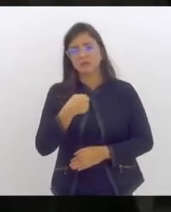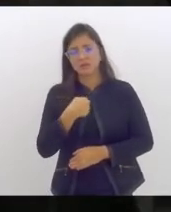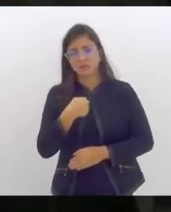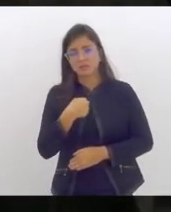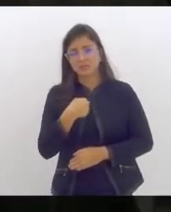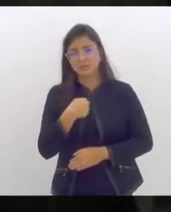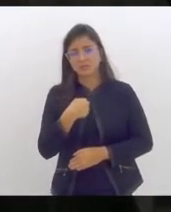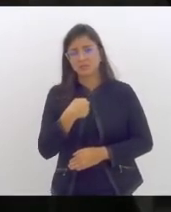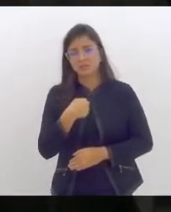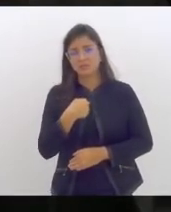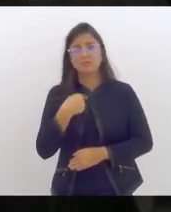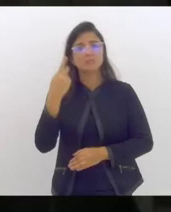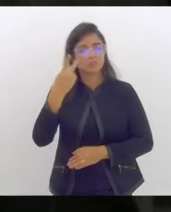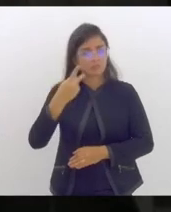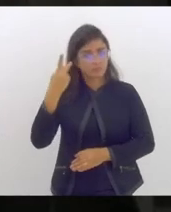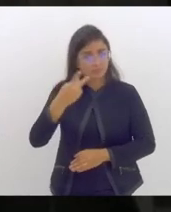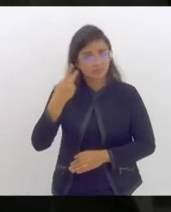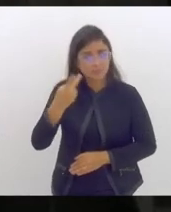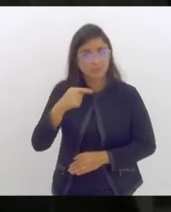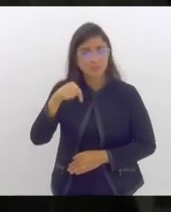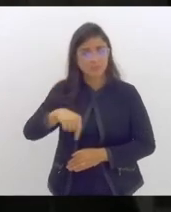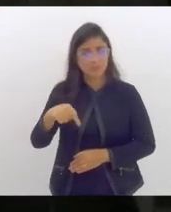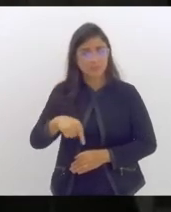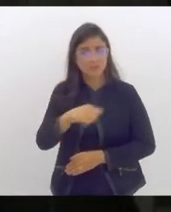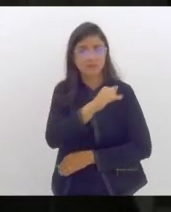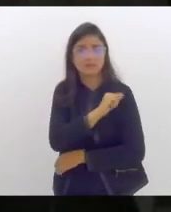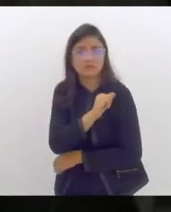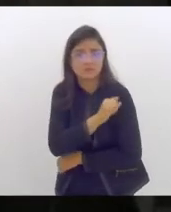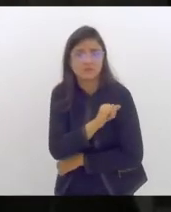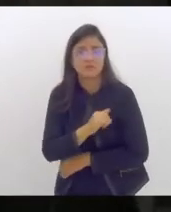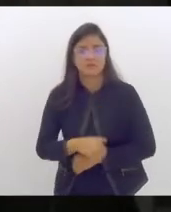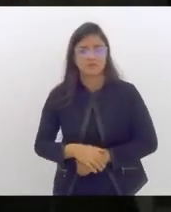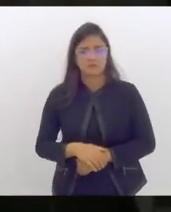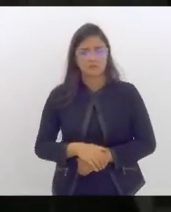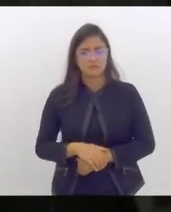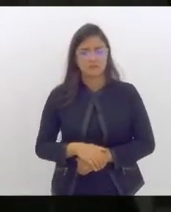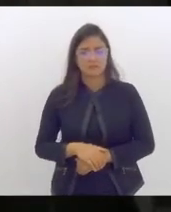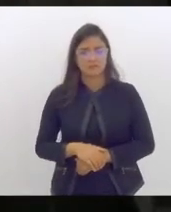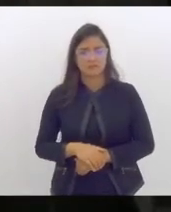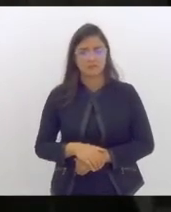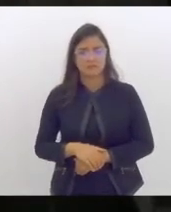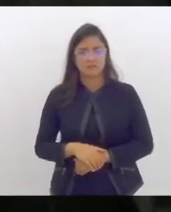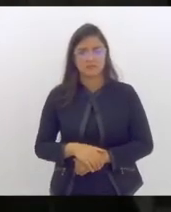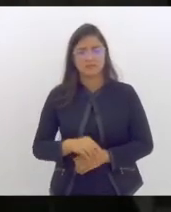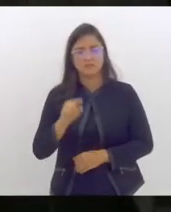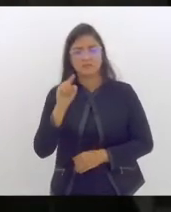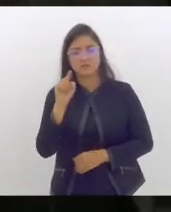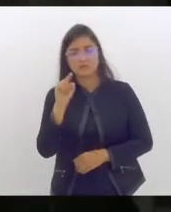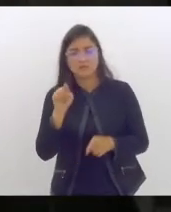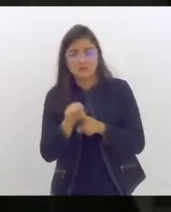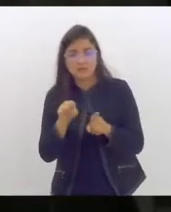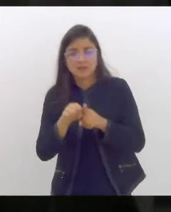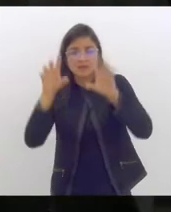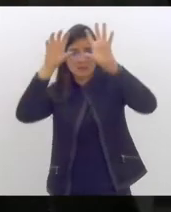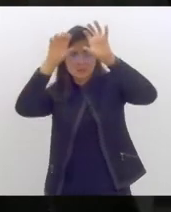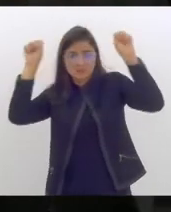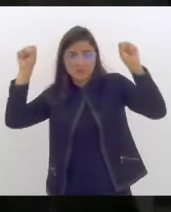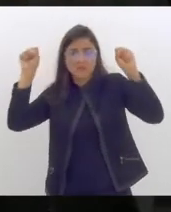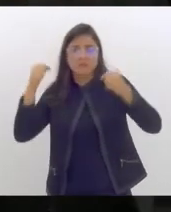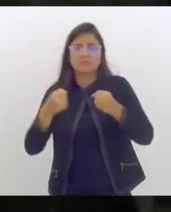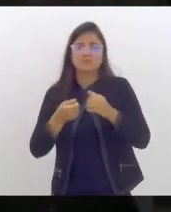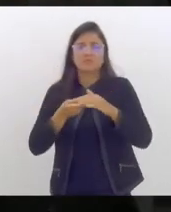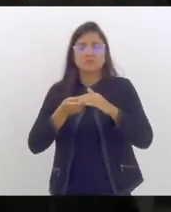compete ao Parlamento Fluminense, associado com o Tribunal de Contas e o próprio Ministério